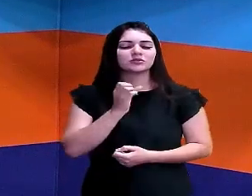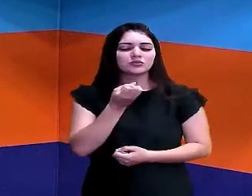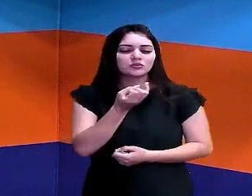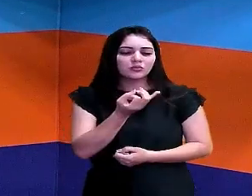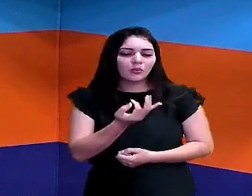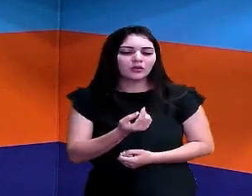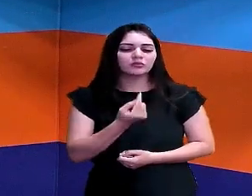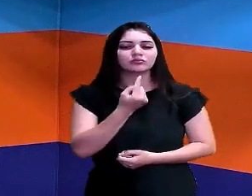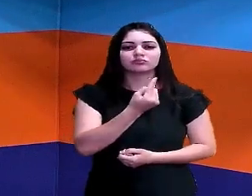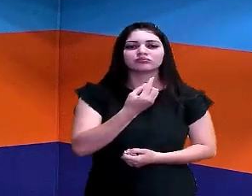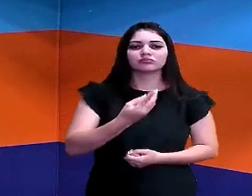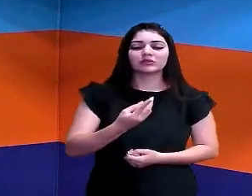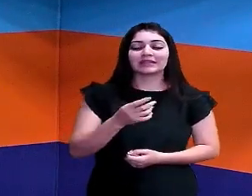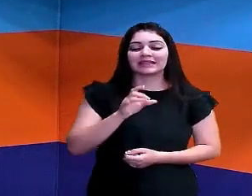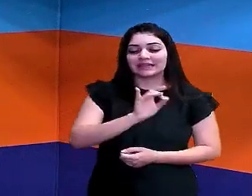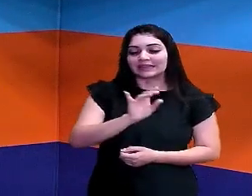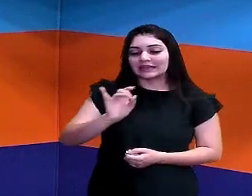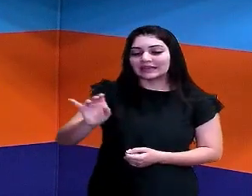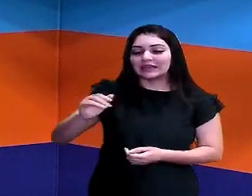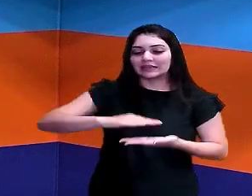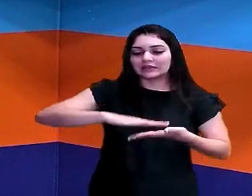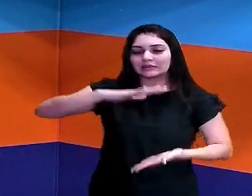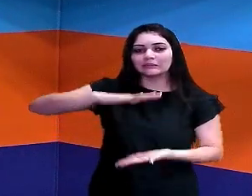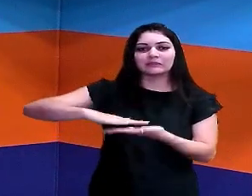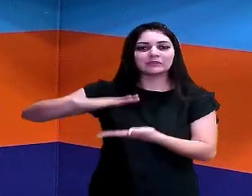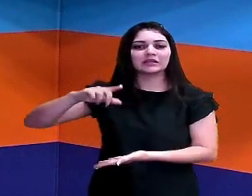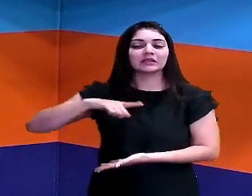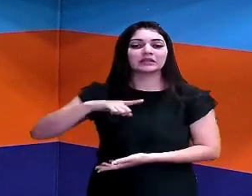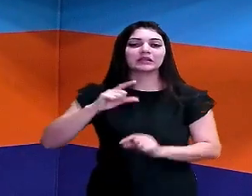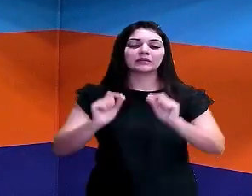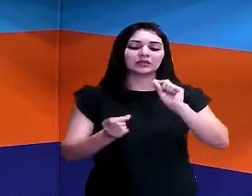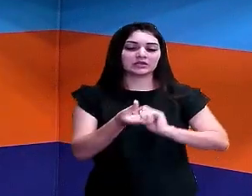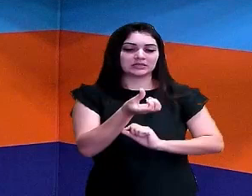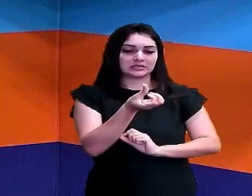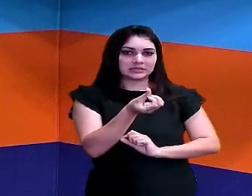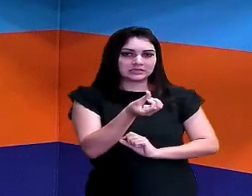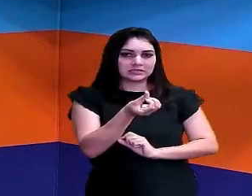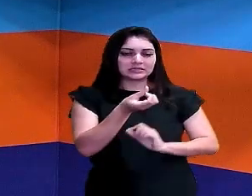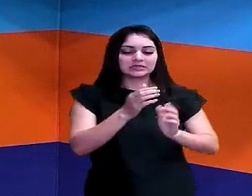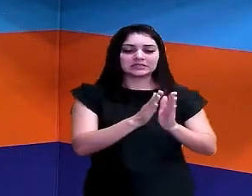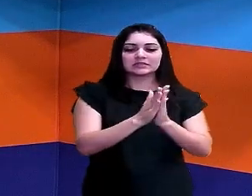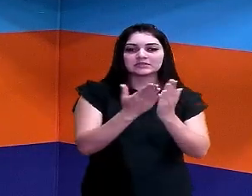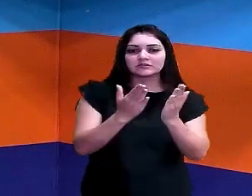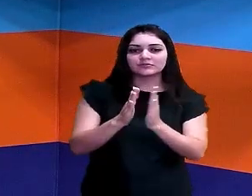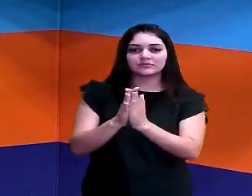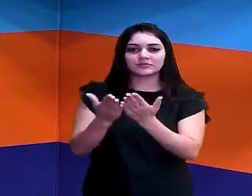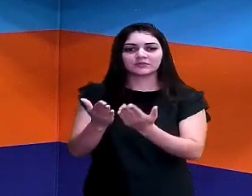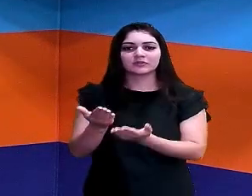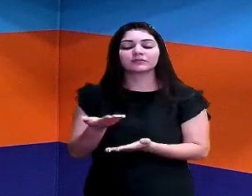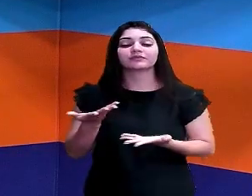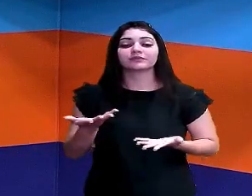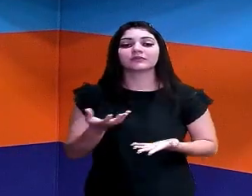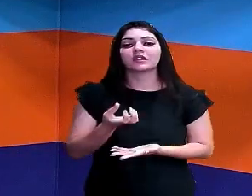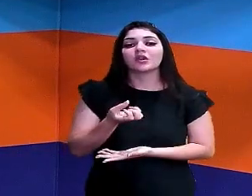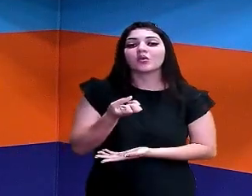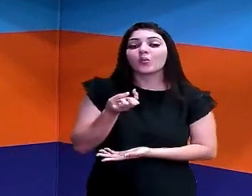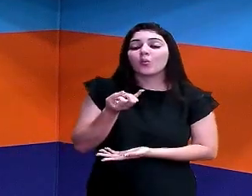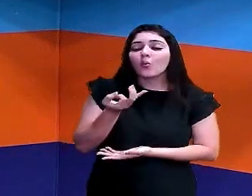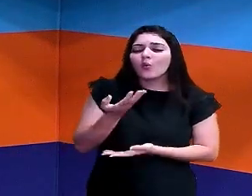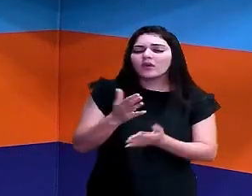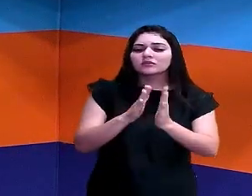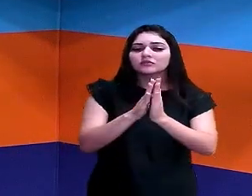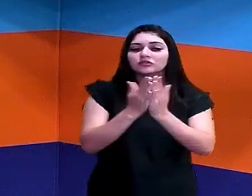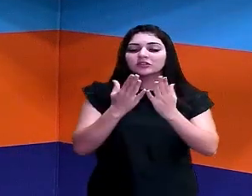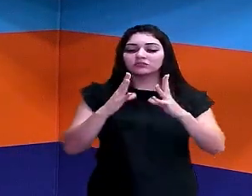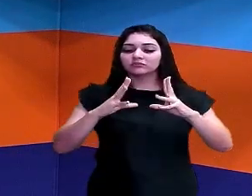né? Então, em cada pilha vai ter seis livros. Há quantos livros no